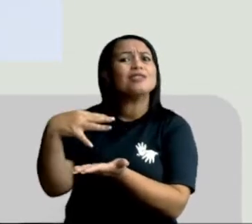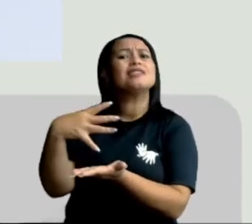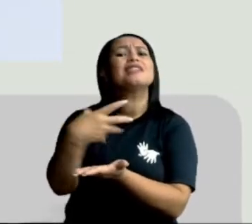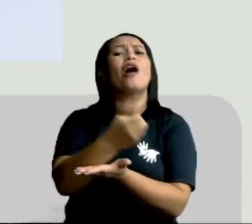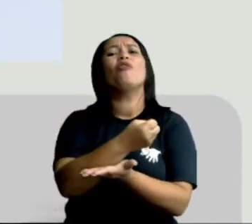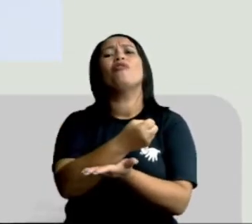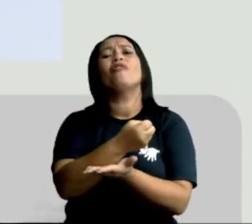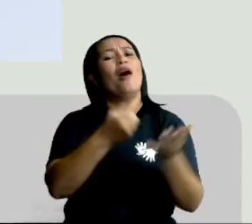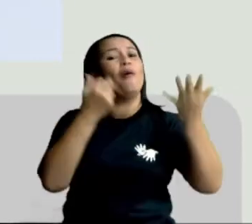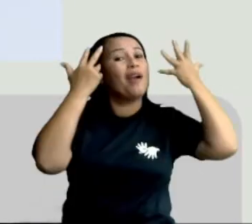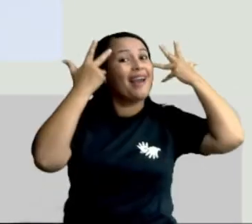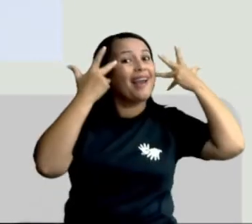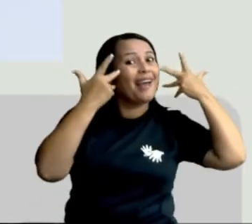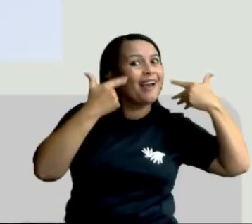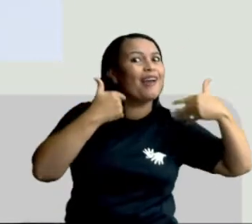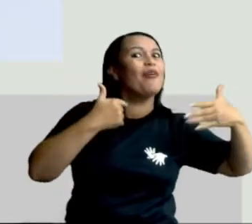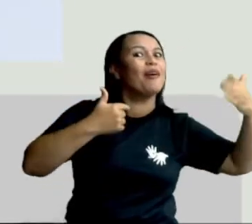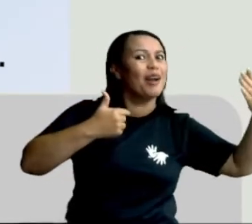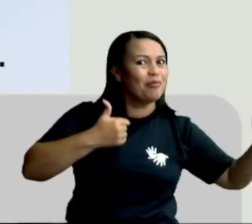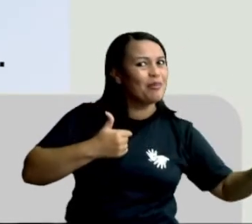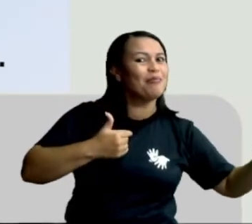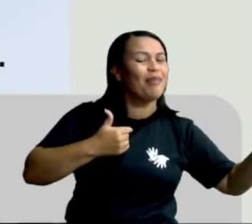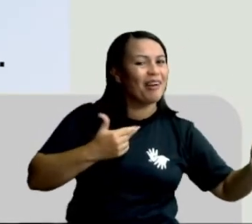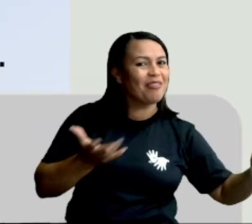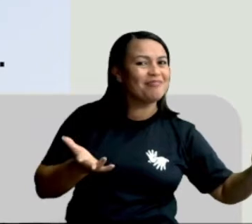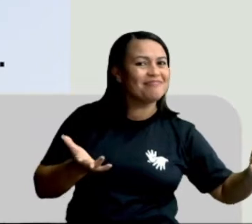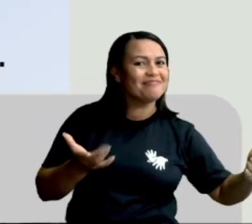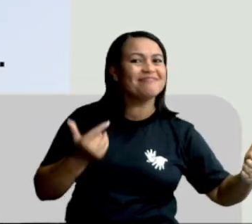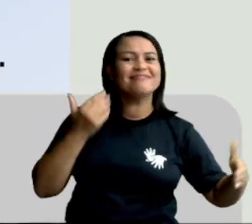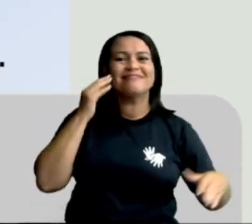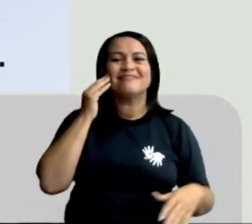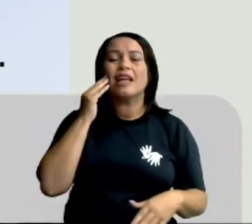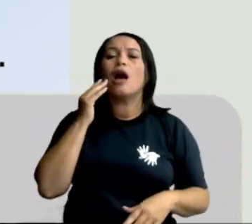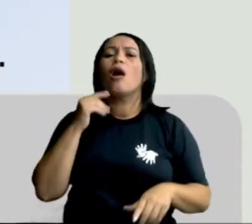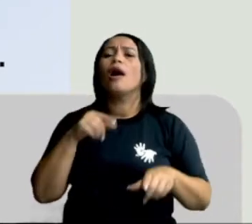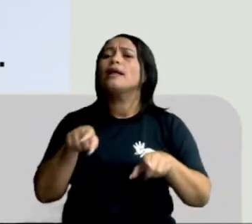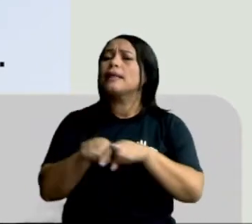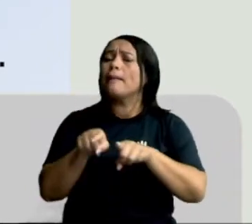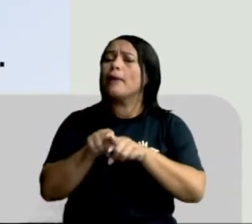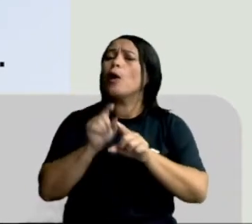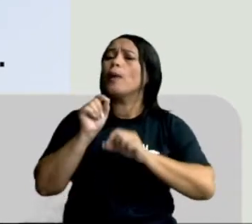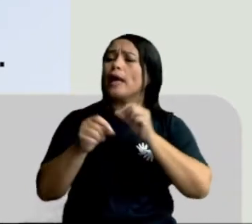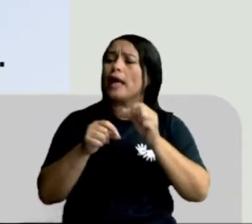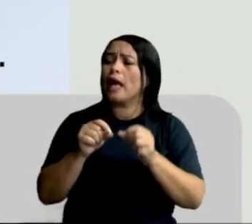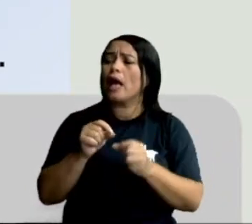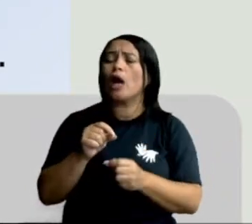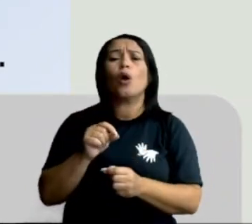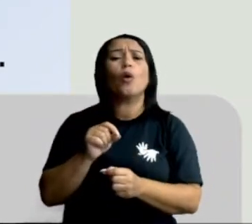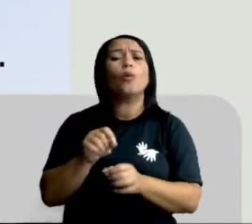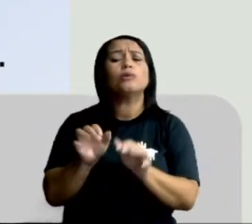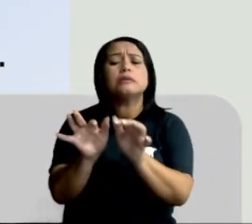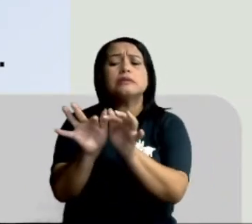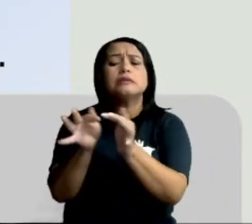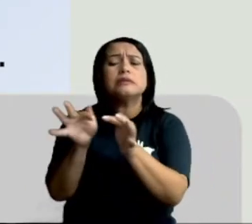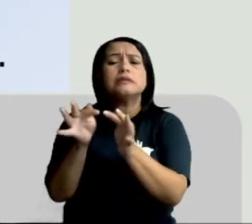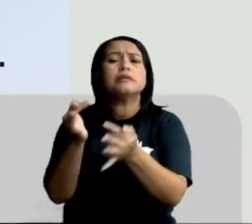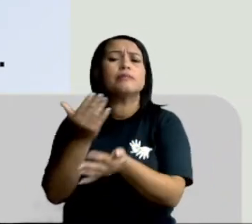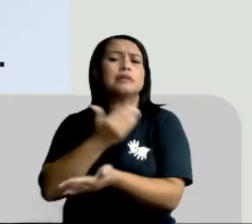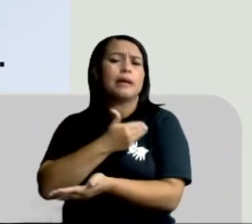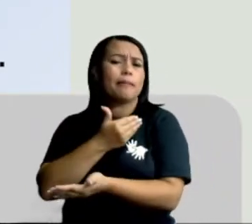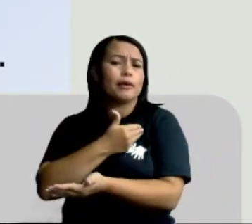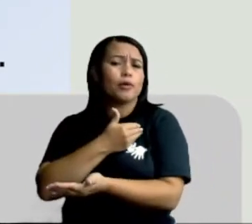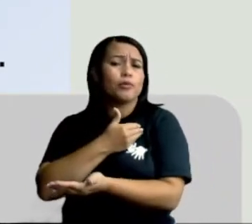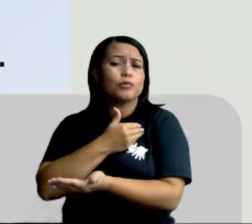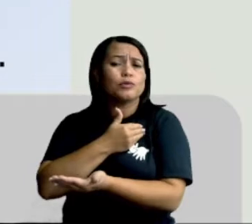salvar o leão, que era bem maior do que ele. Os pequenos amigos podem se tornar grandes